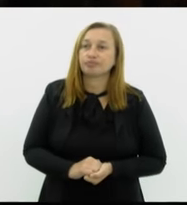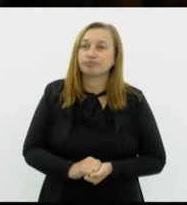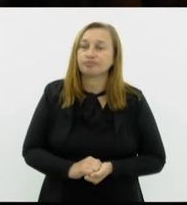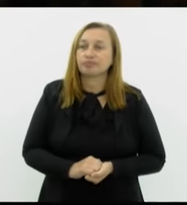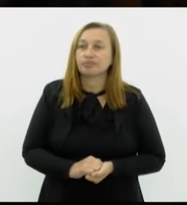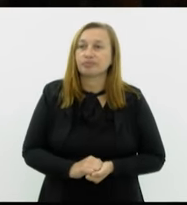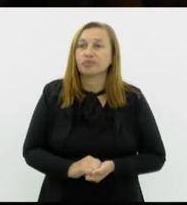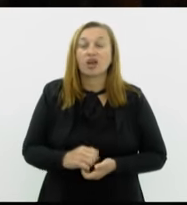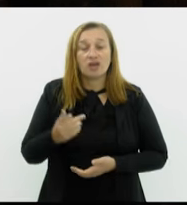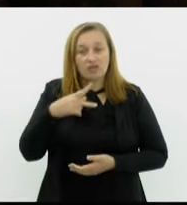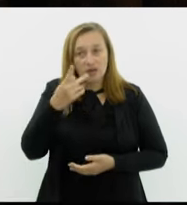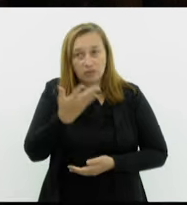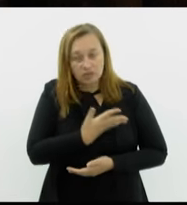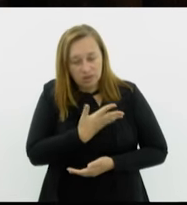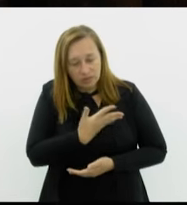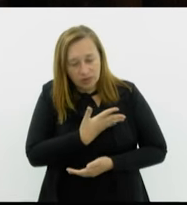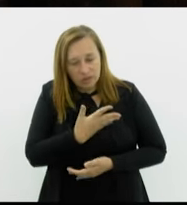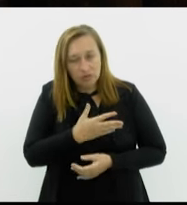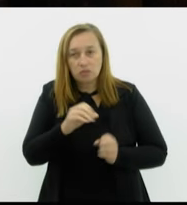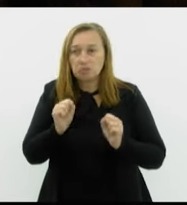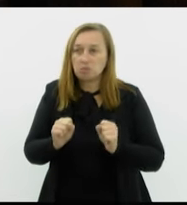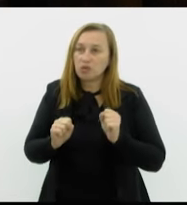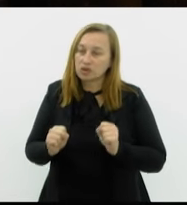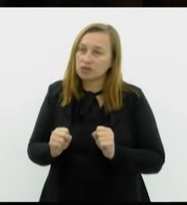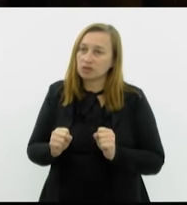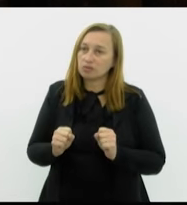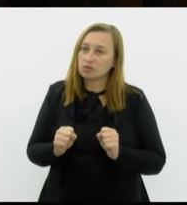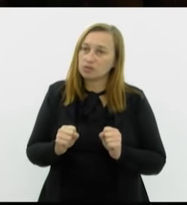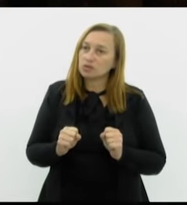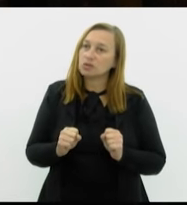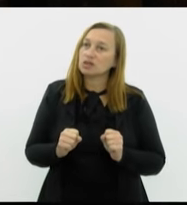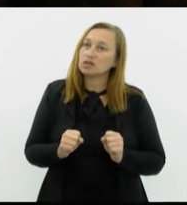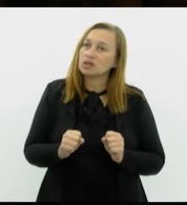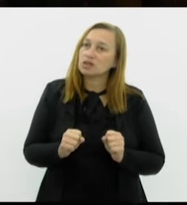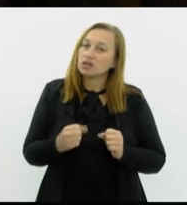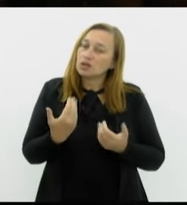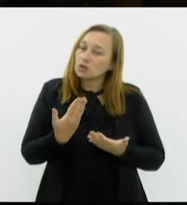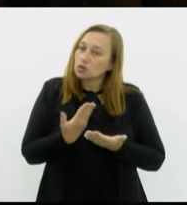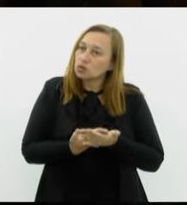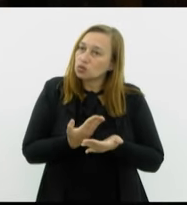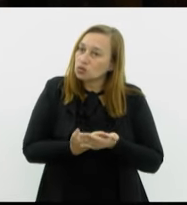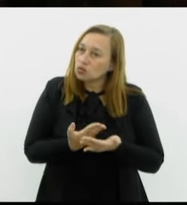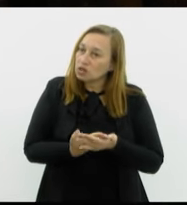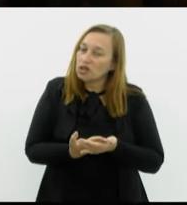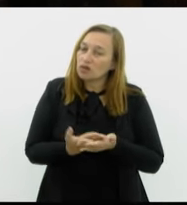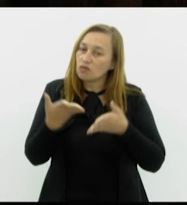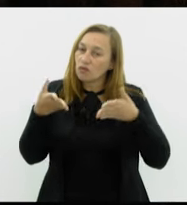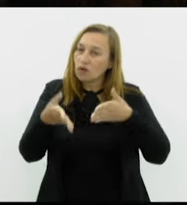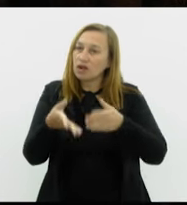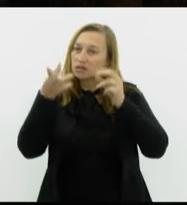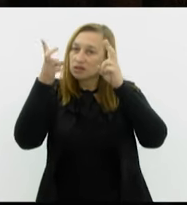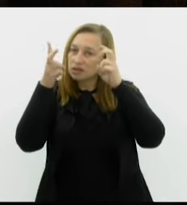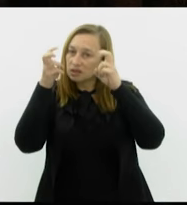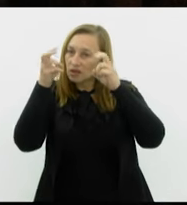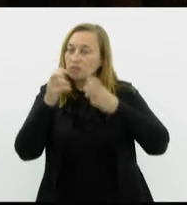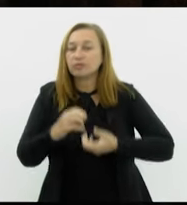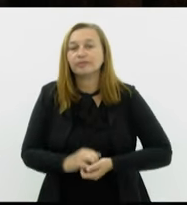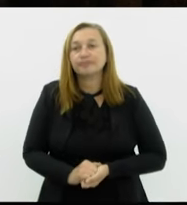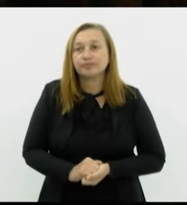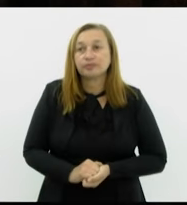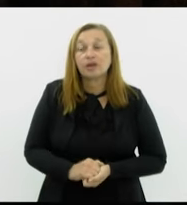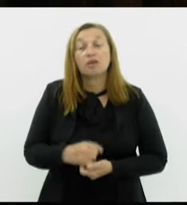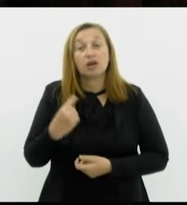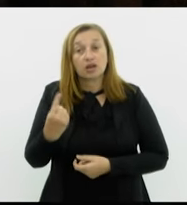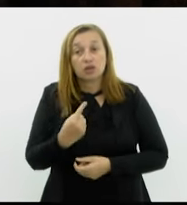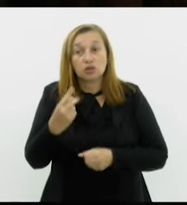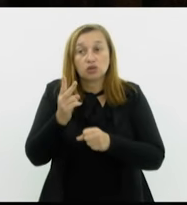recomendo a todos os colegas que a gente possa se debruçar nesse tema, nessa matéria, para que a gente